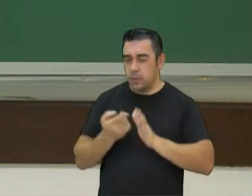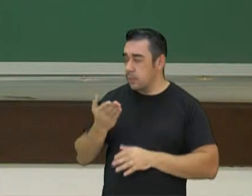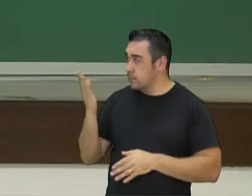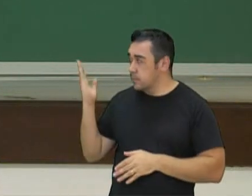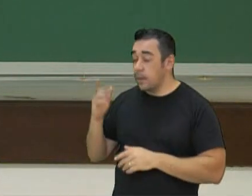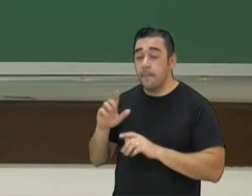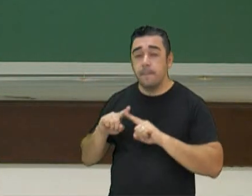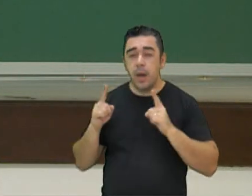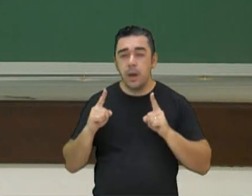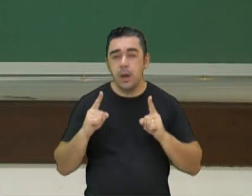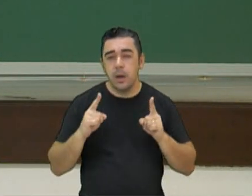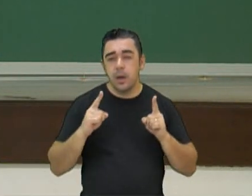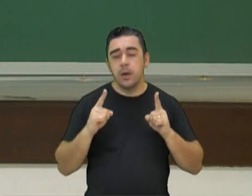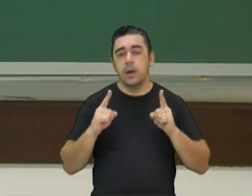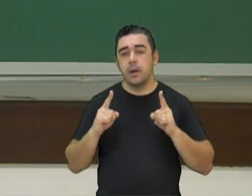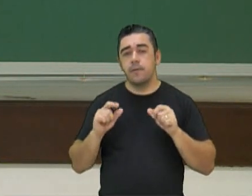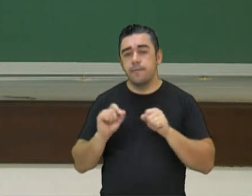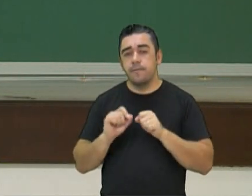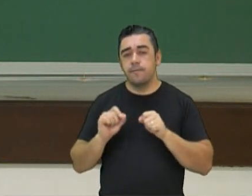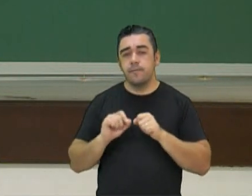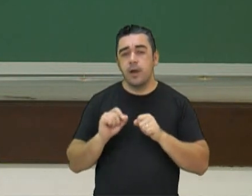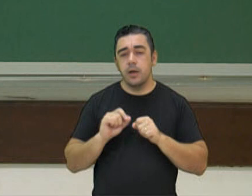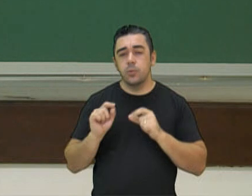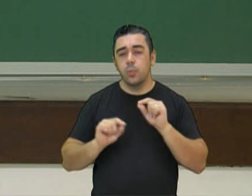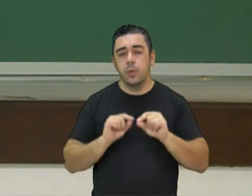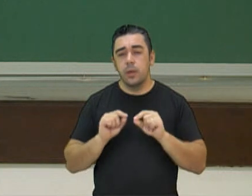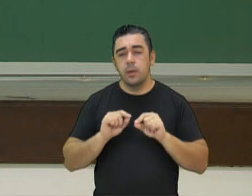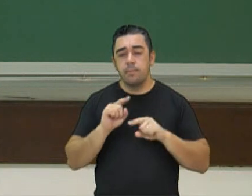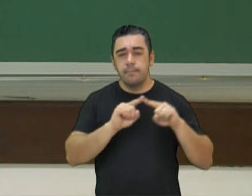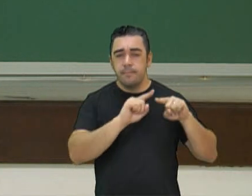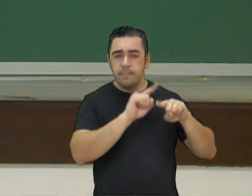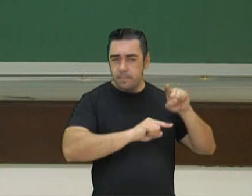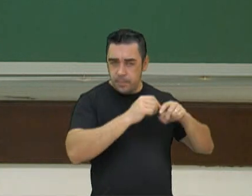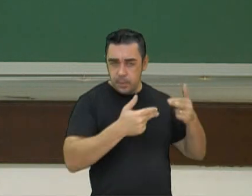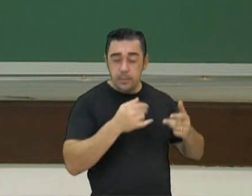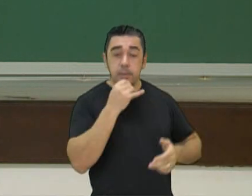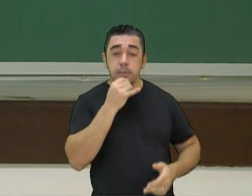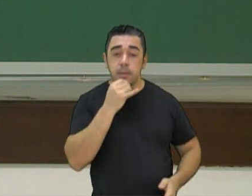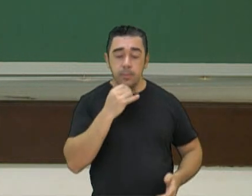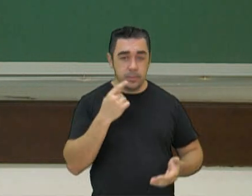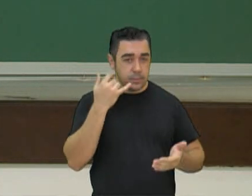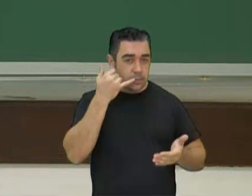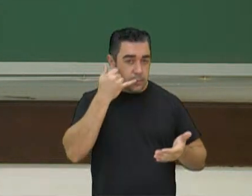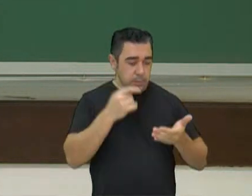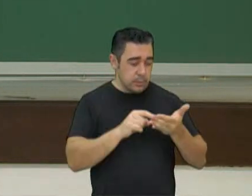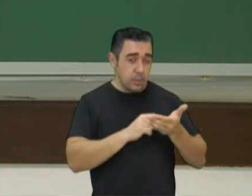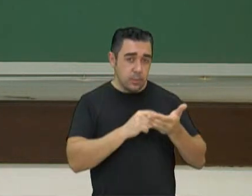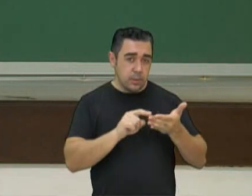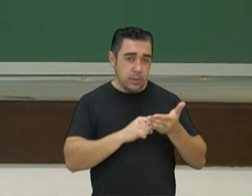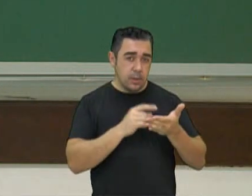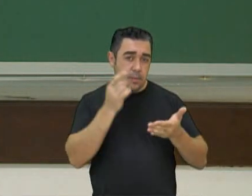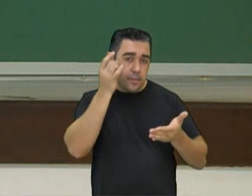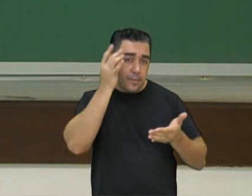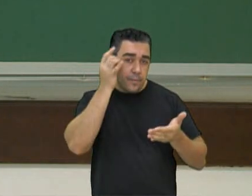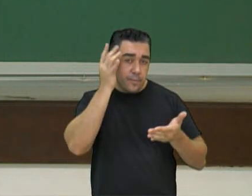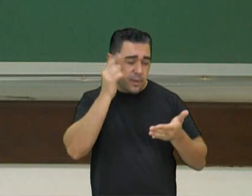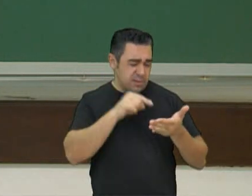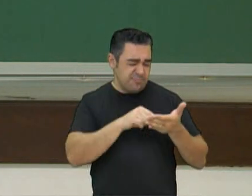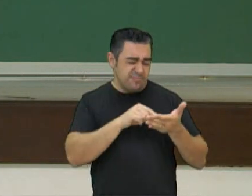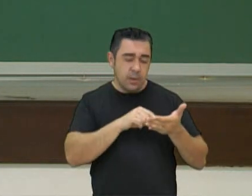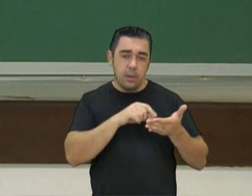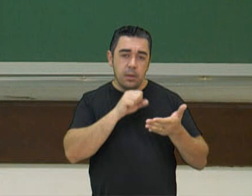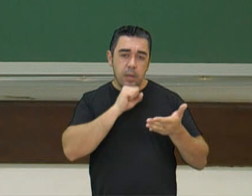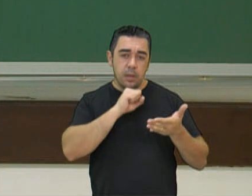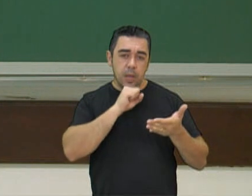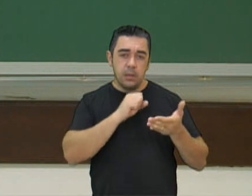vamos lá. Então, eles desenvolvem produtos um celular que ele já é facilmente descartado.